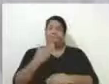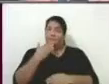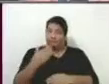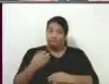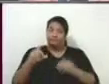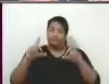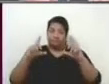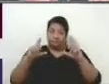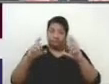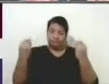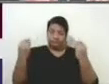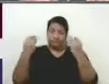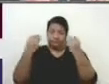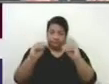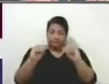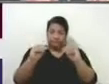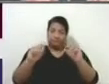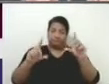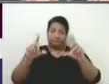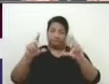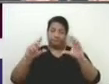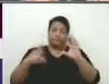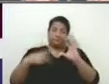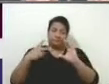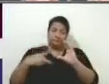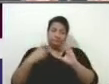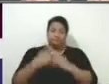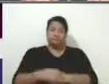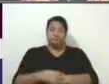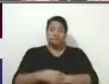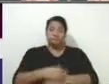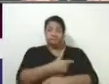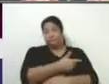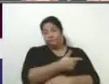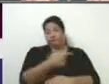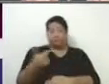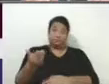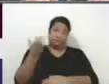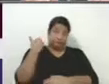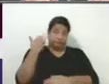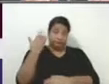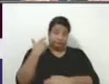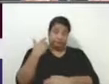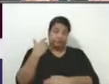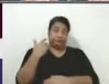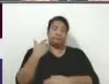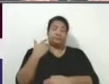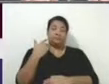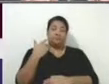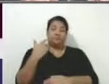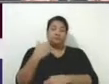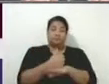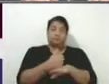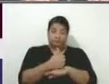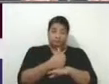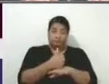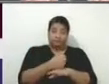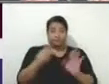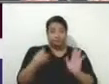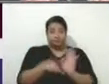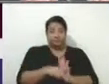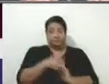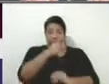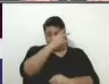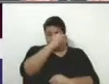Eu falo um pouquinho da atividade da semana passada, fui procurado por profissionais da Prefeitura Municipal de Botucatu,